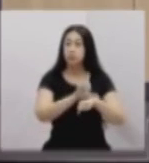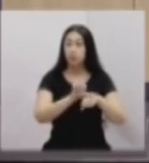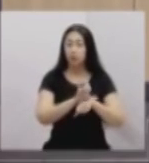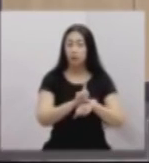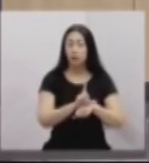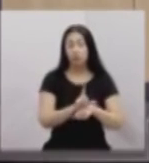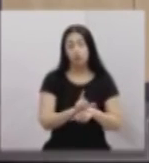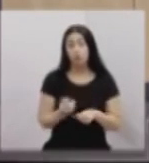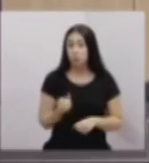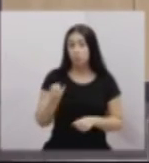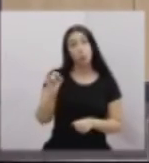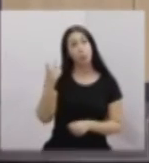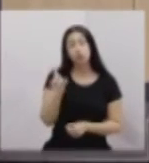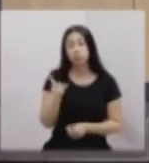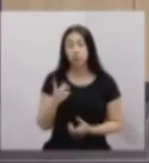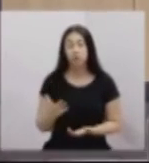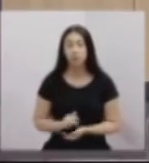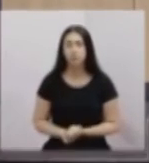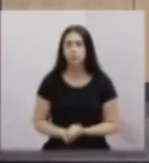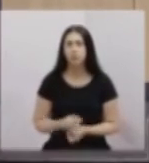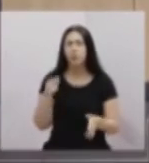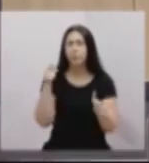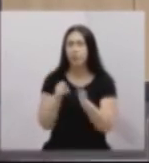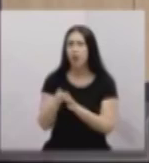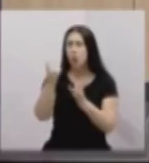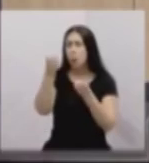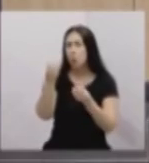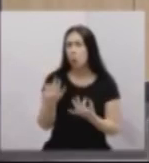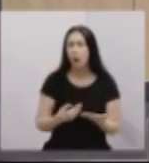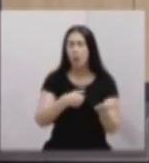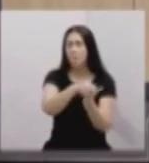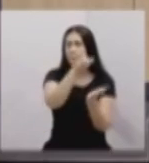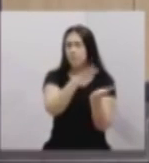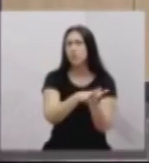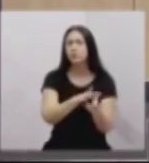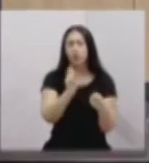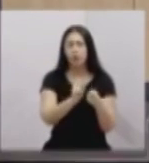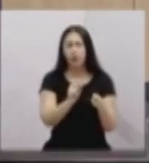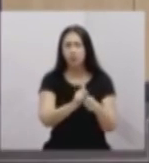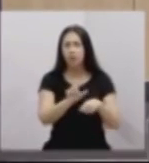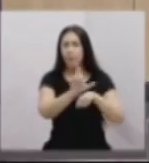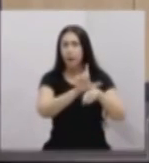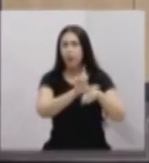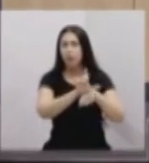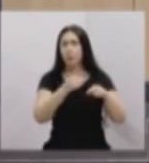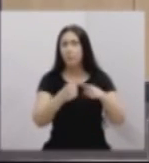essencial ou não essencial? Quantas multas foram aplicadas aos comerciantes de Jacareí sobre